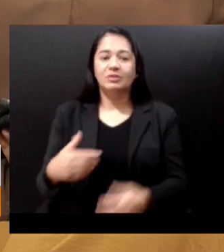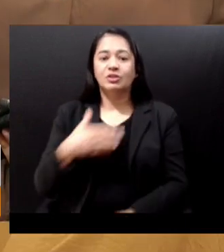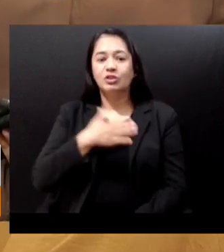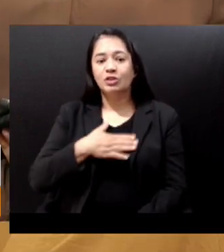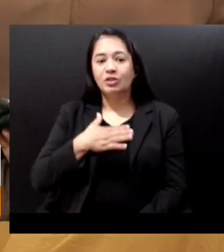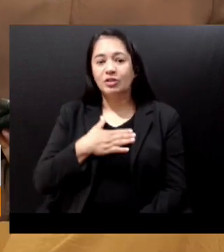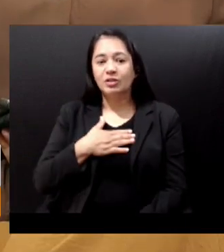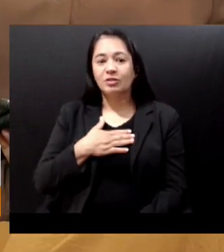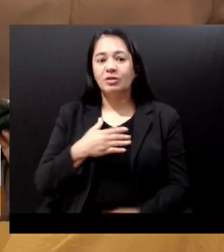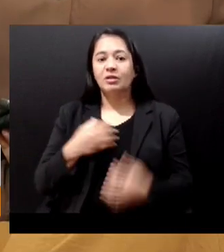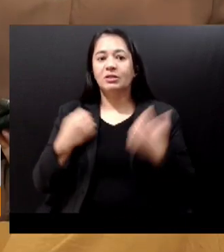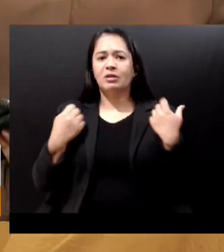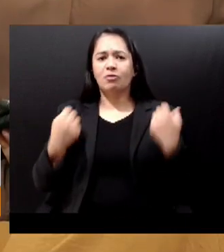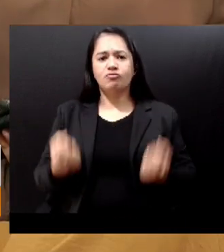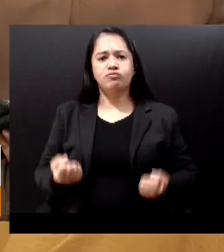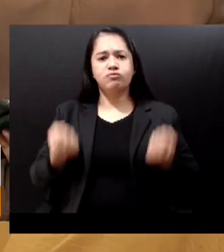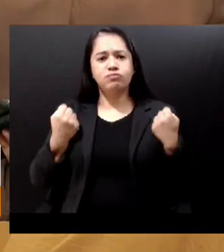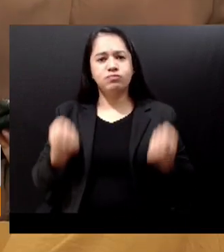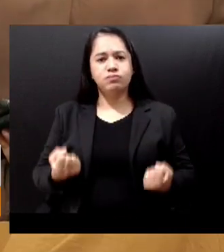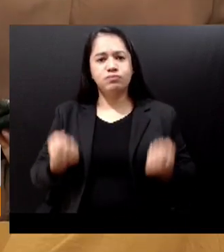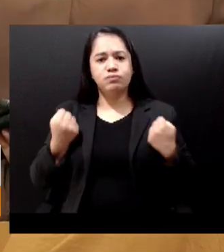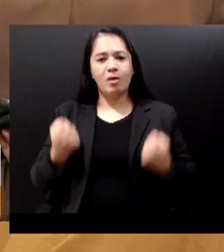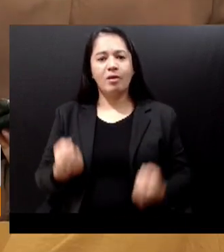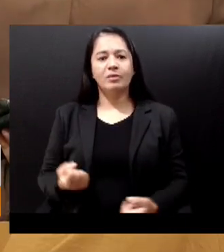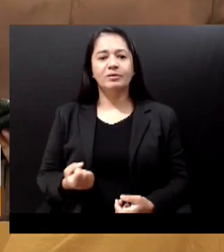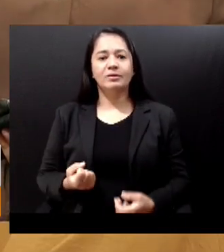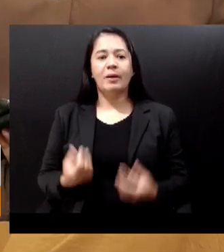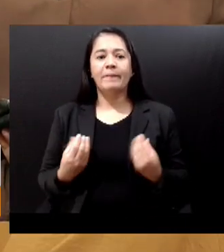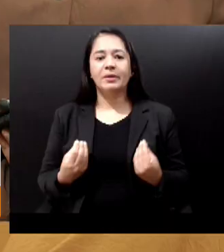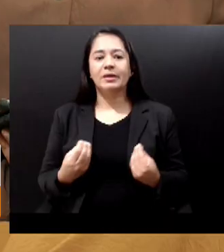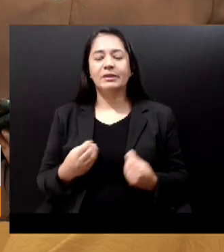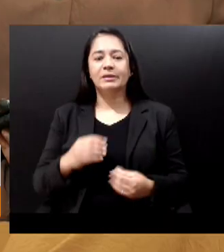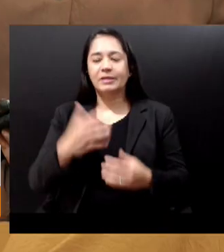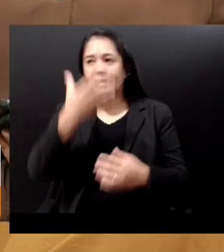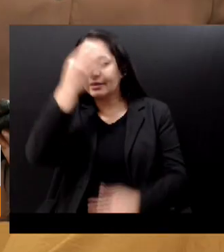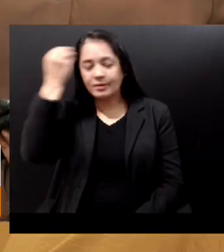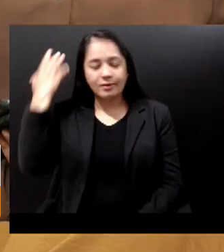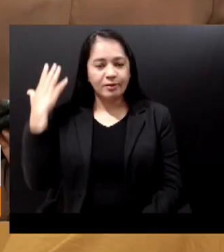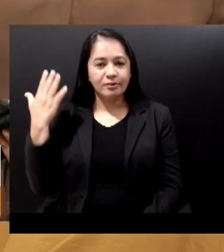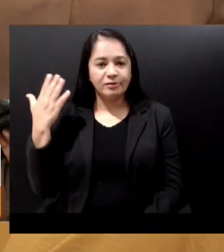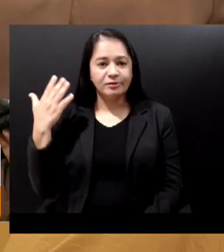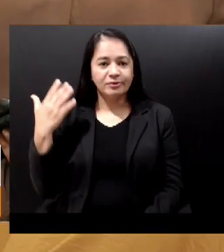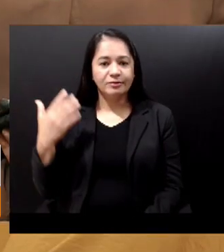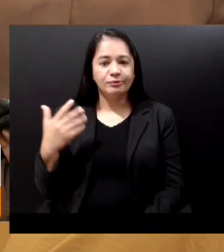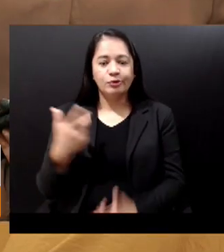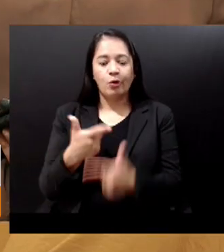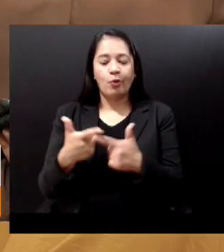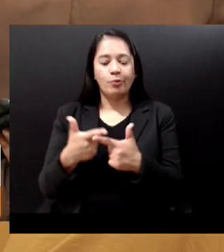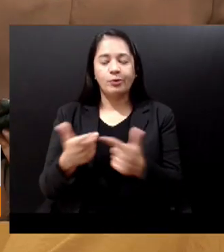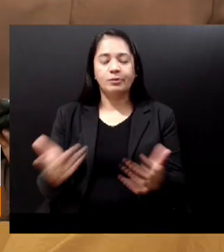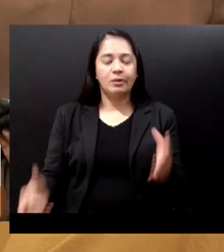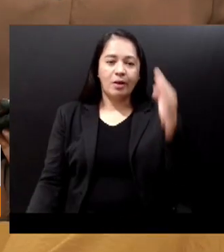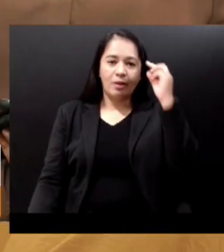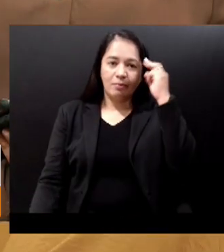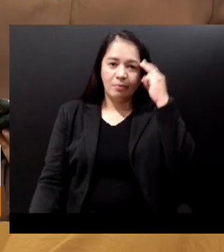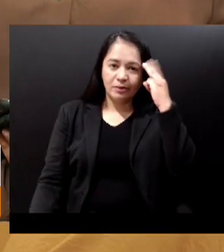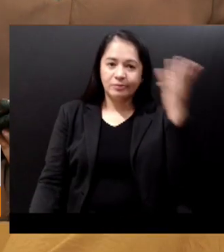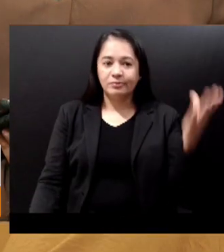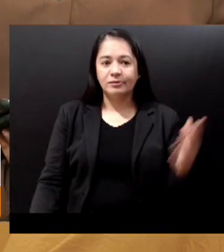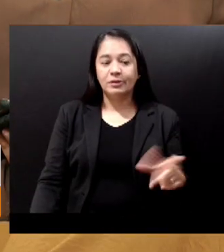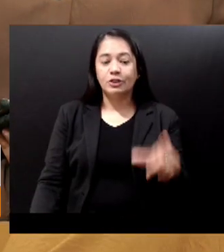fisicamente para esquecer, vamos dizer assim, as Uhum. questões mentais. Então, prefiram atividades